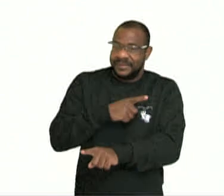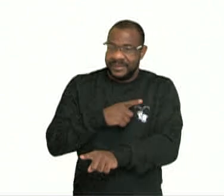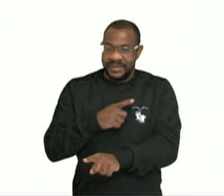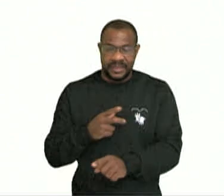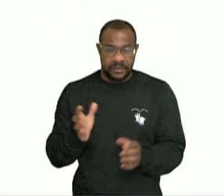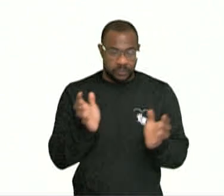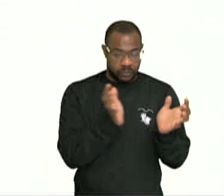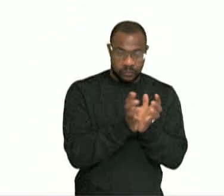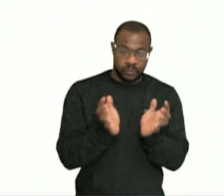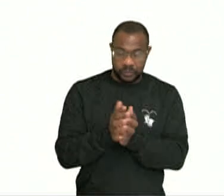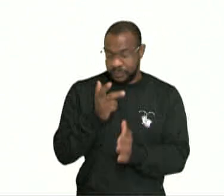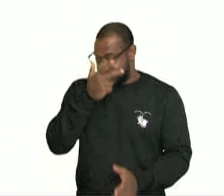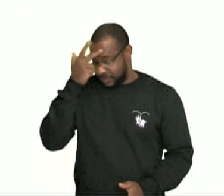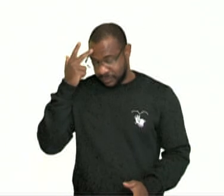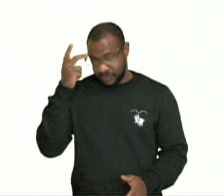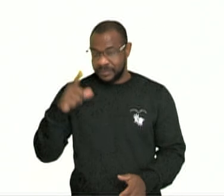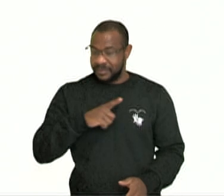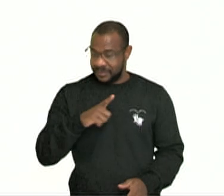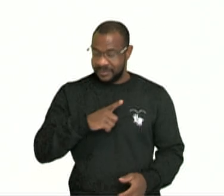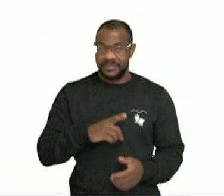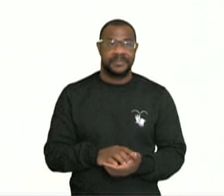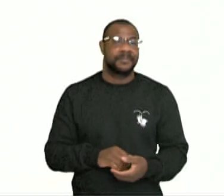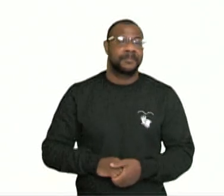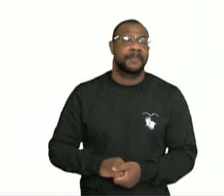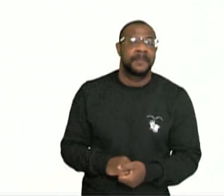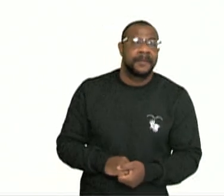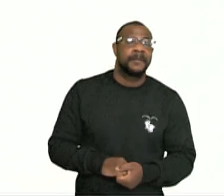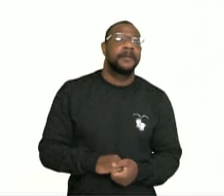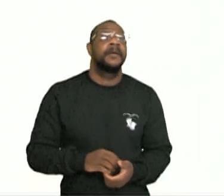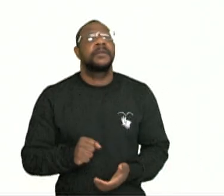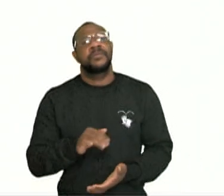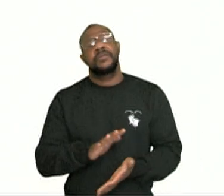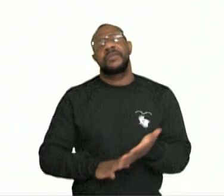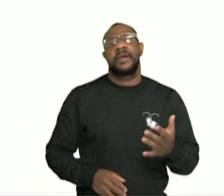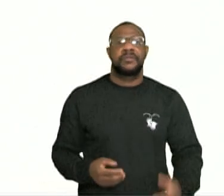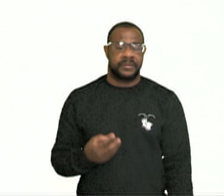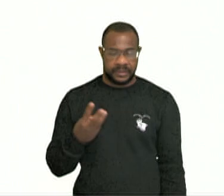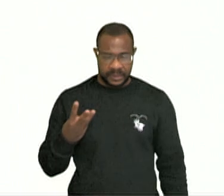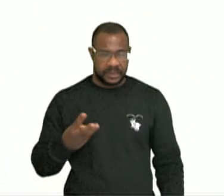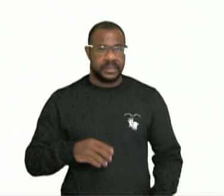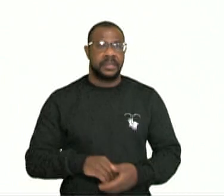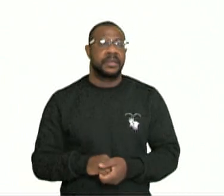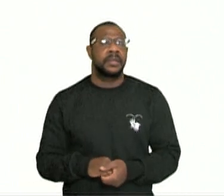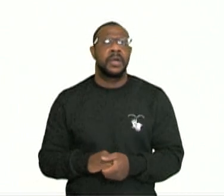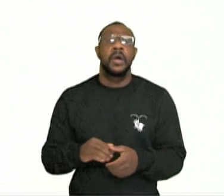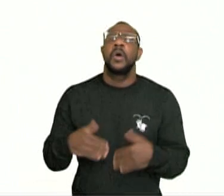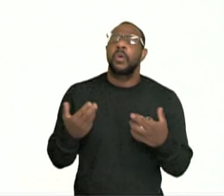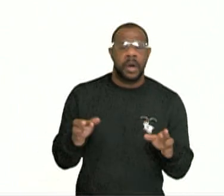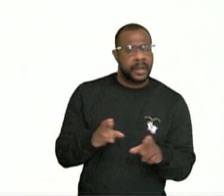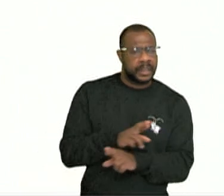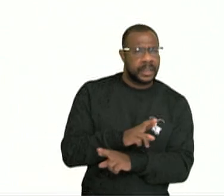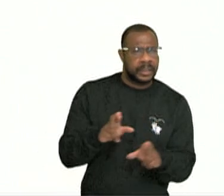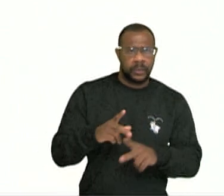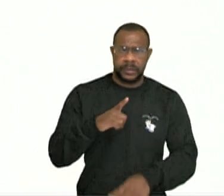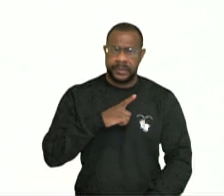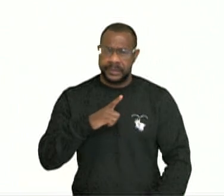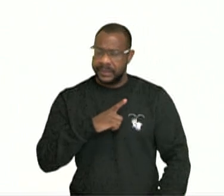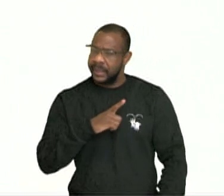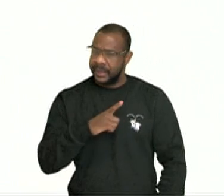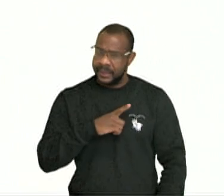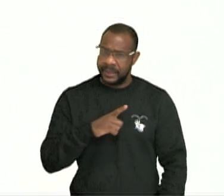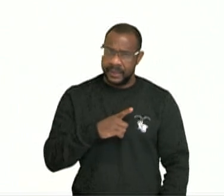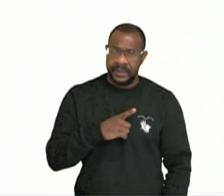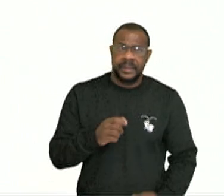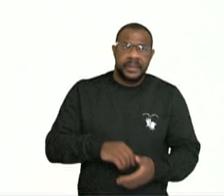categorias de pessoas, né? Está tendo ali uma oposição. Atividade de número 3. Qual a relação estabelecida